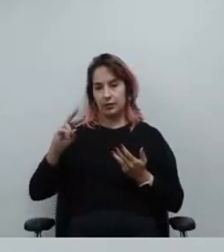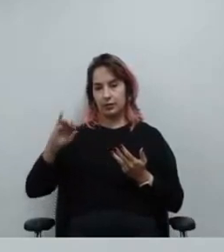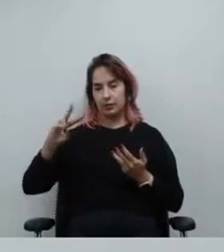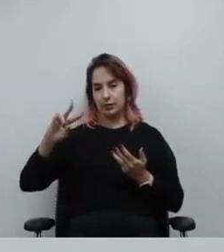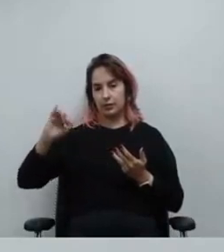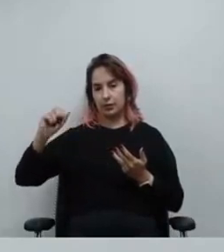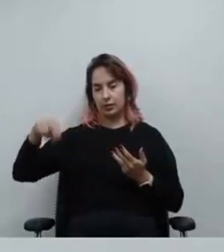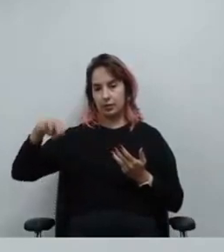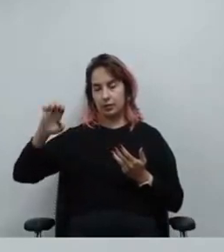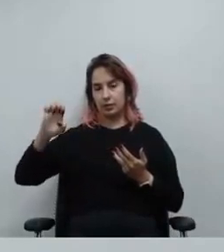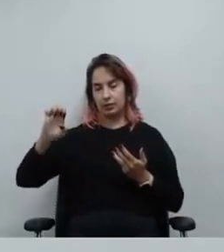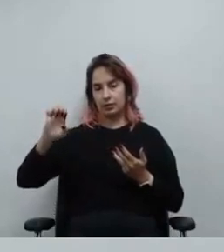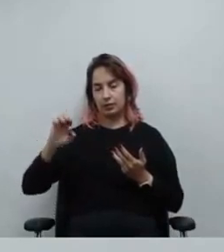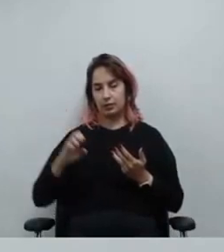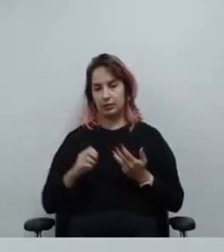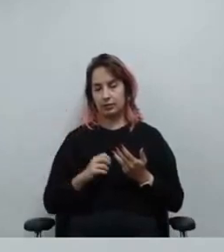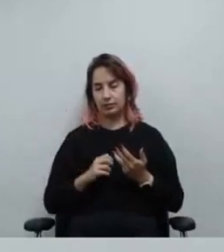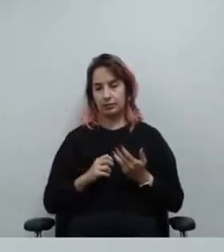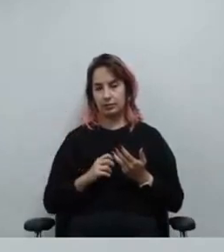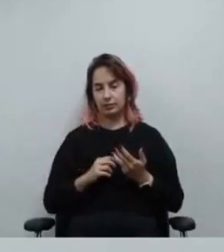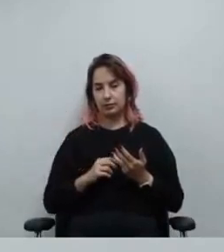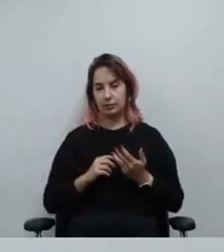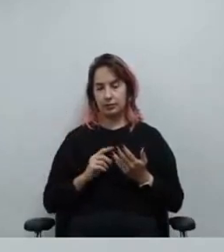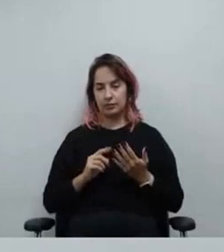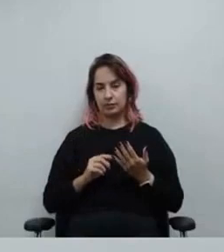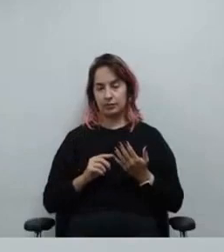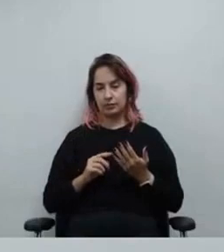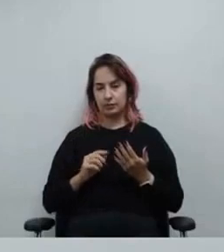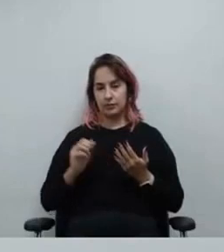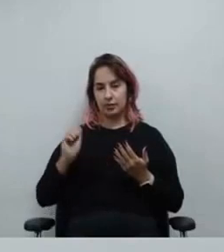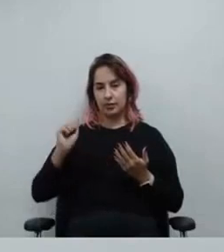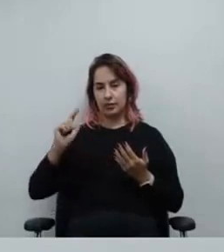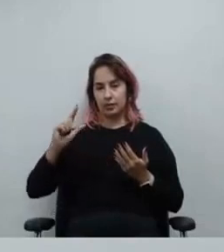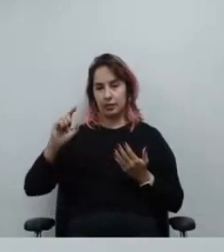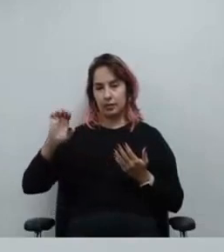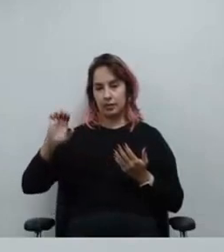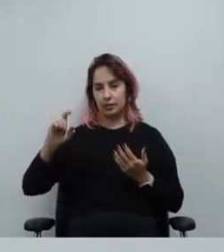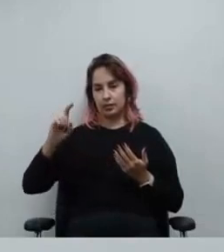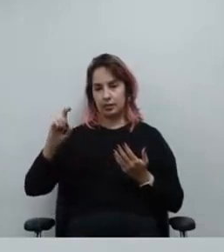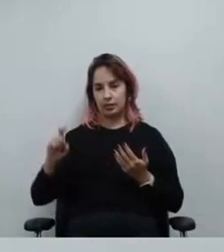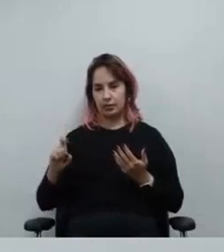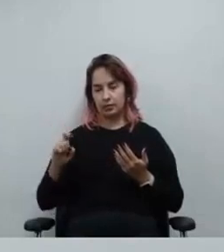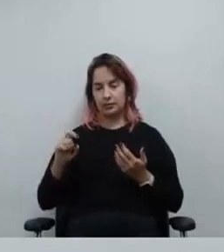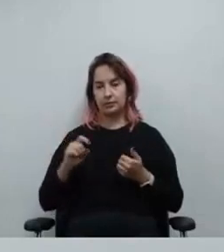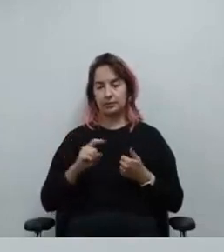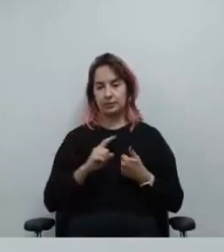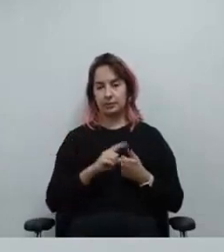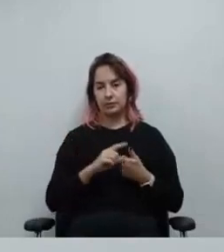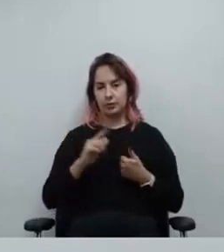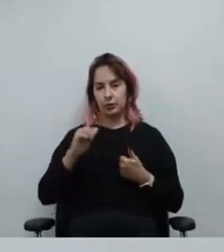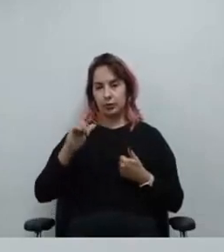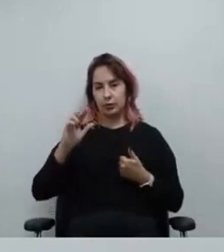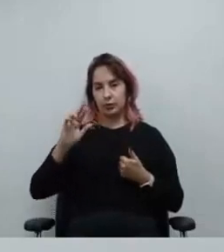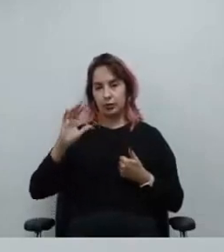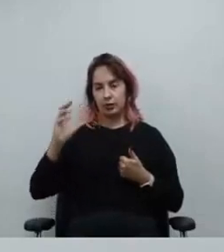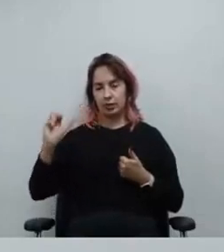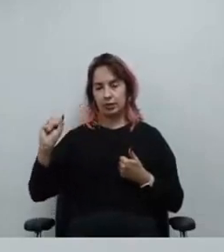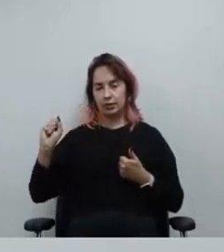Viviane Andrade Charnot Serta, Alex Gonçalves Barreto Batista,